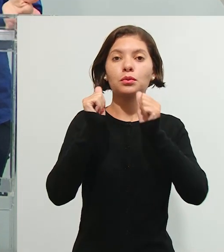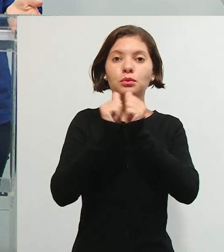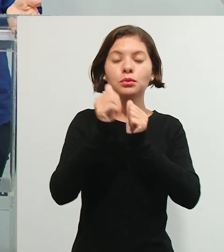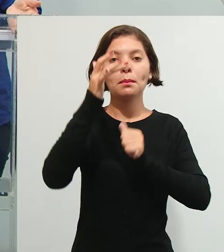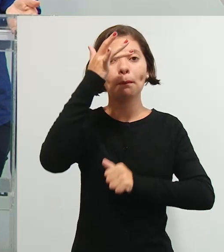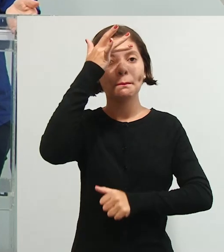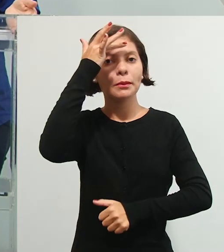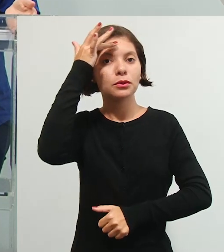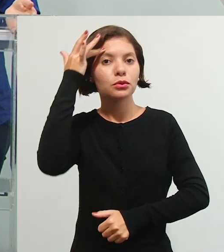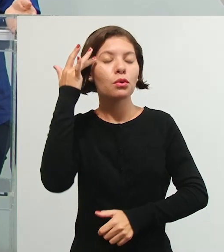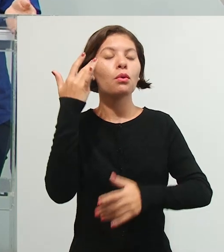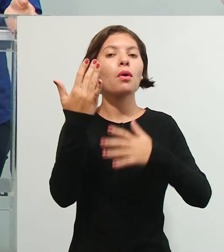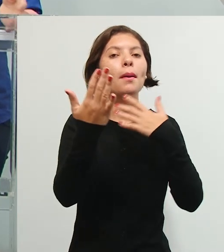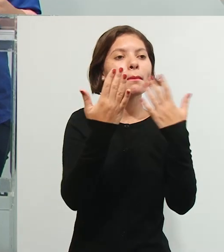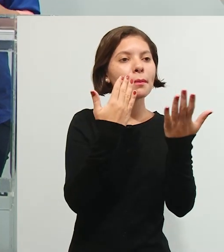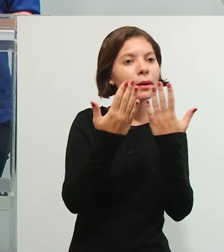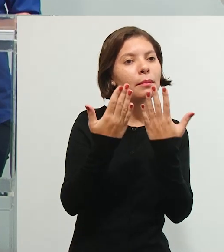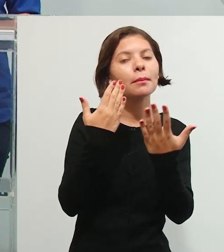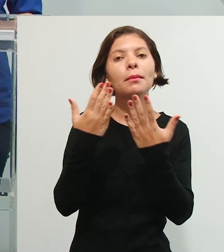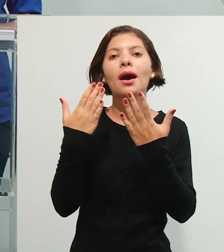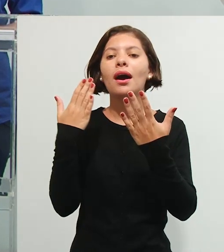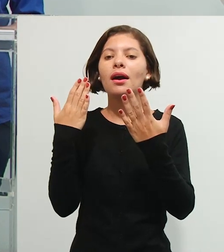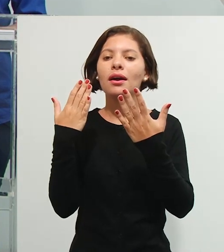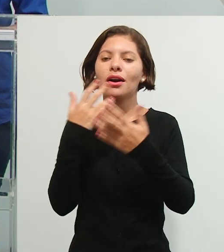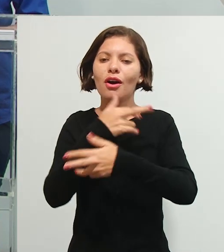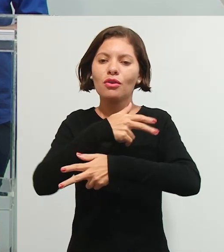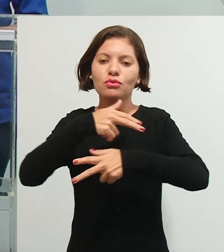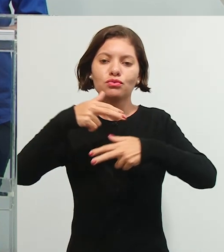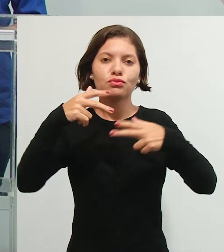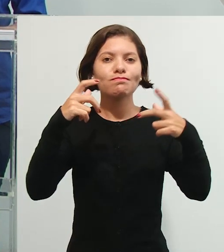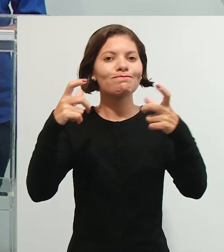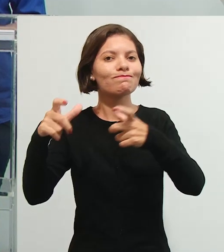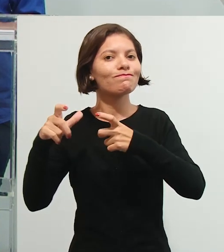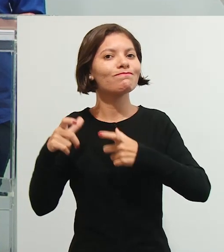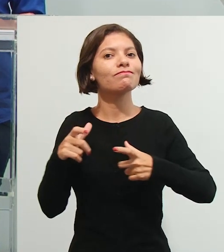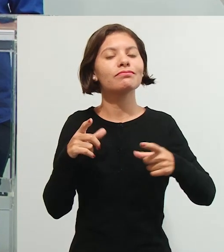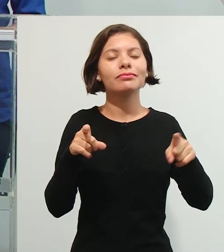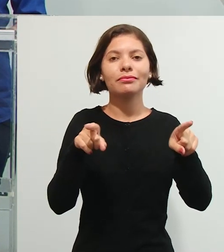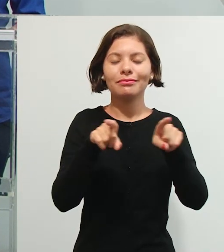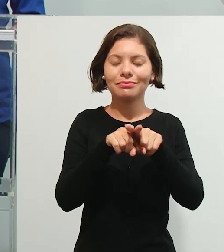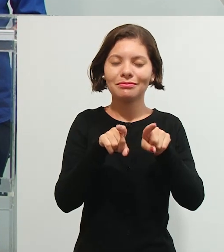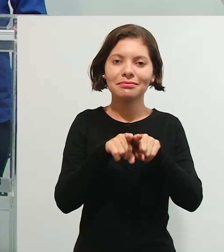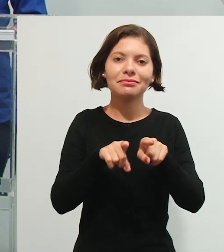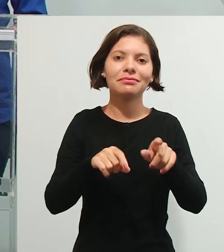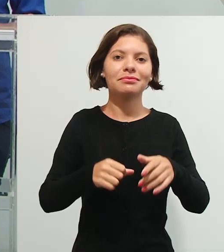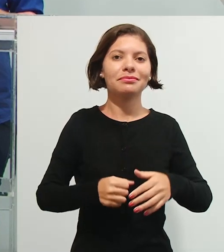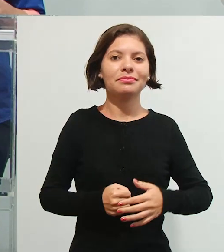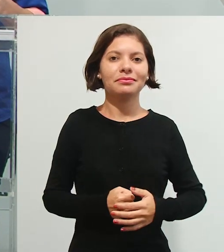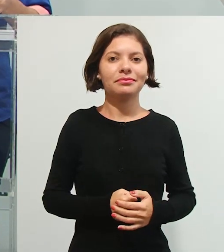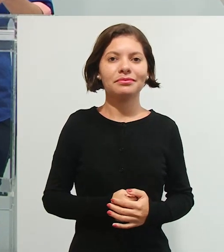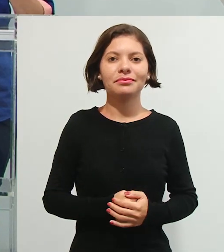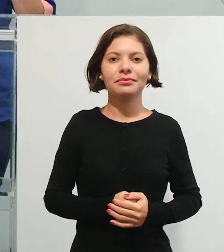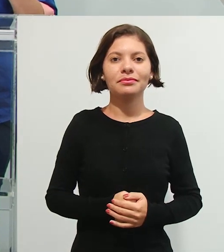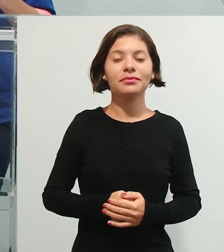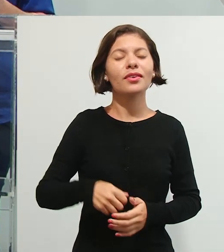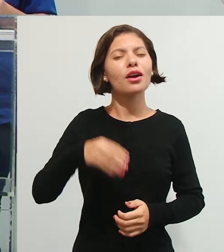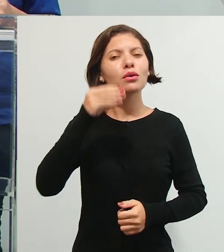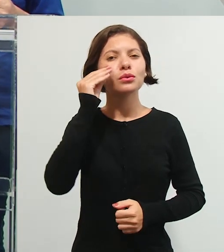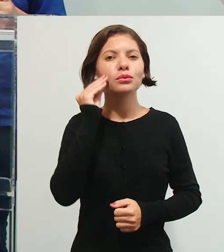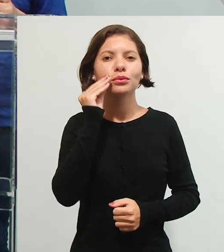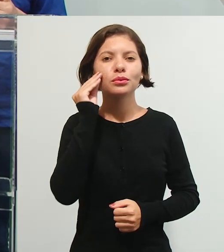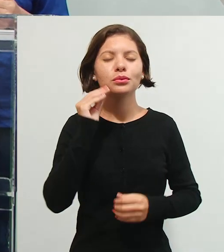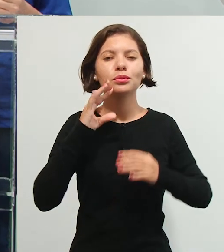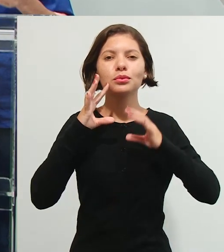pessoas com quem a gente conversa nos diversos ambientes que nós passamos essas